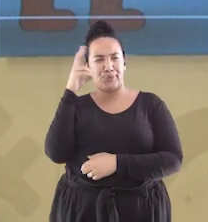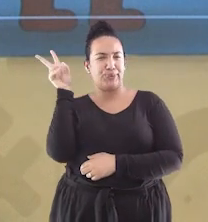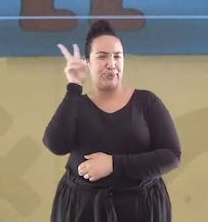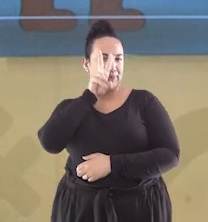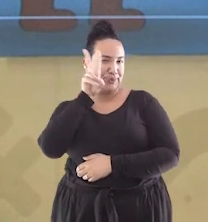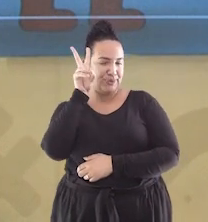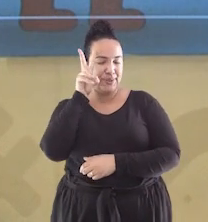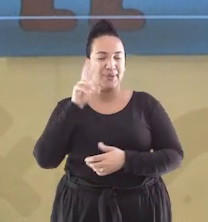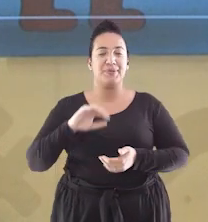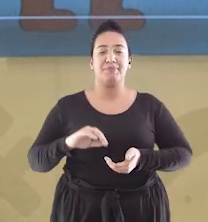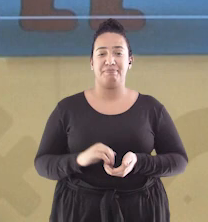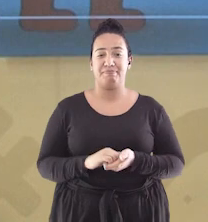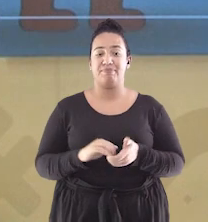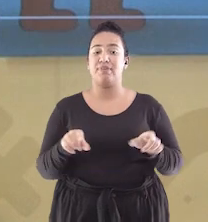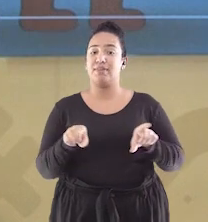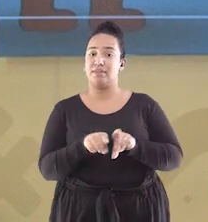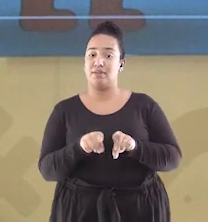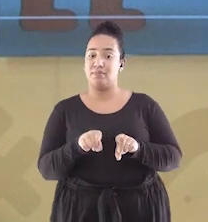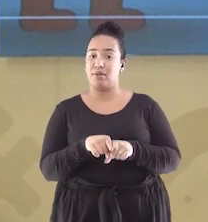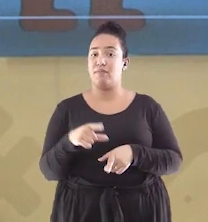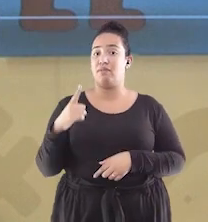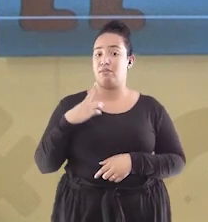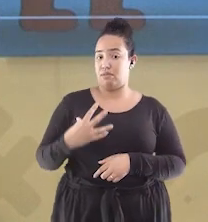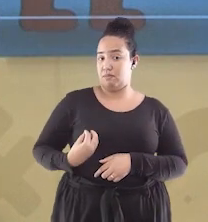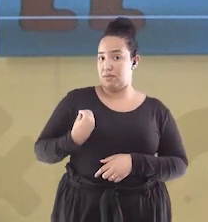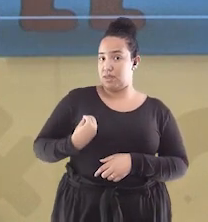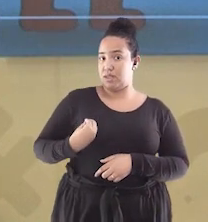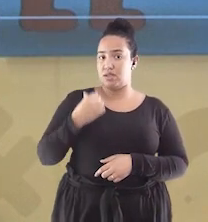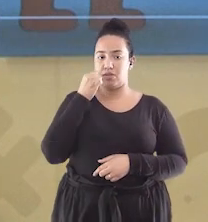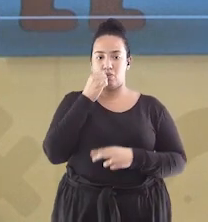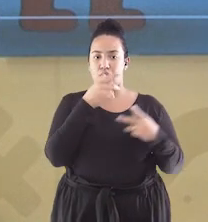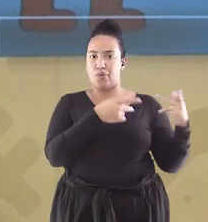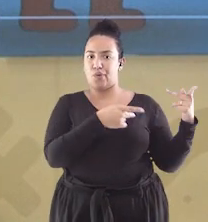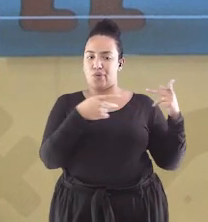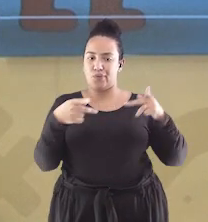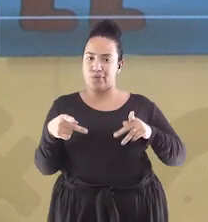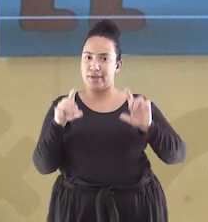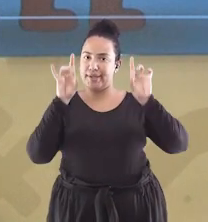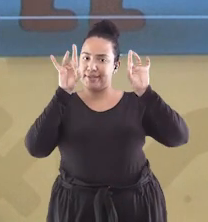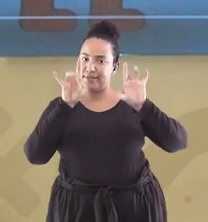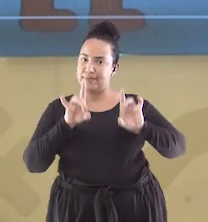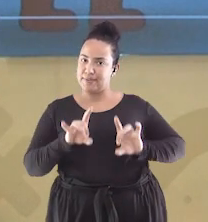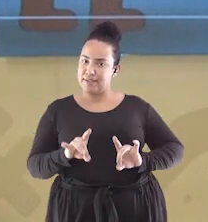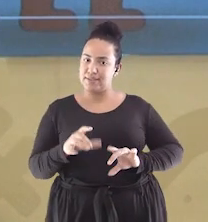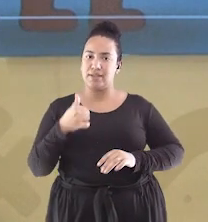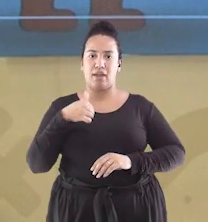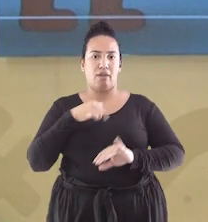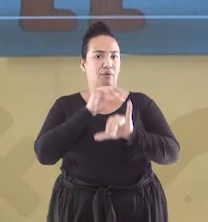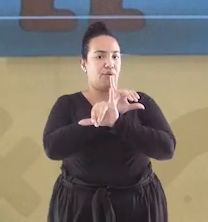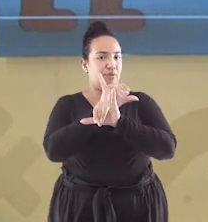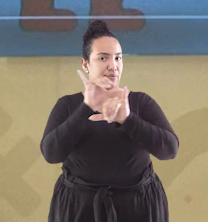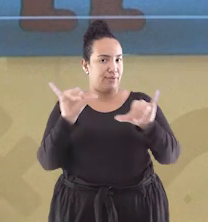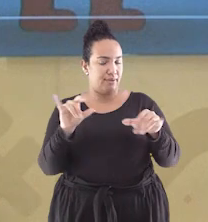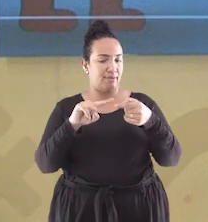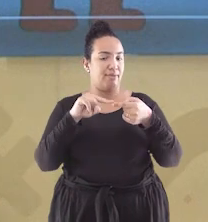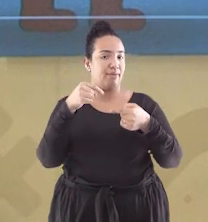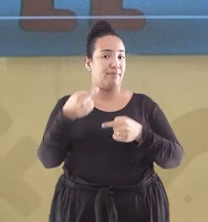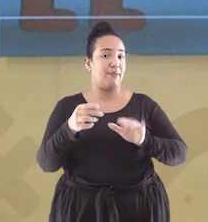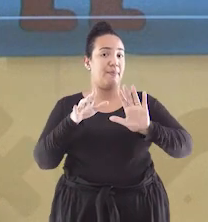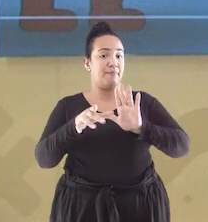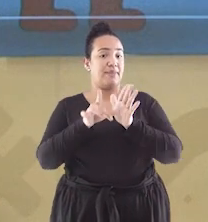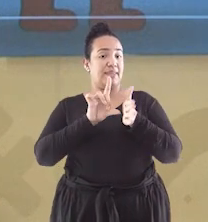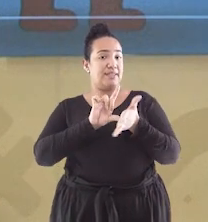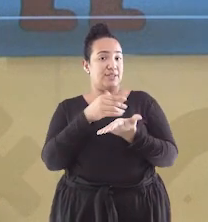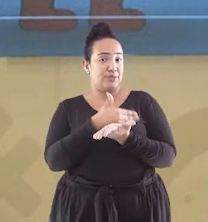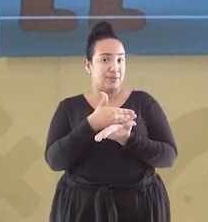e muito mais. E ainda vamos contar com a presença de uma convidada muito especial, que eu vou contar daqui a pouco. Mas antes